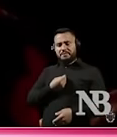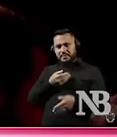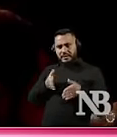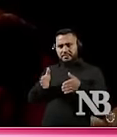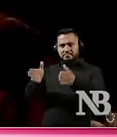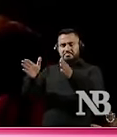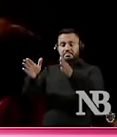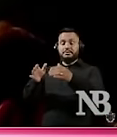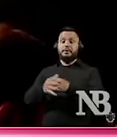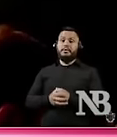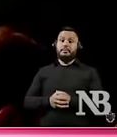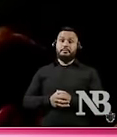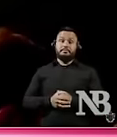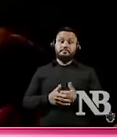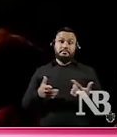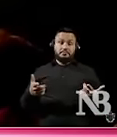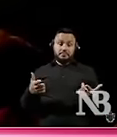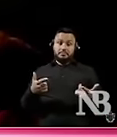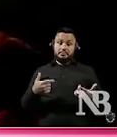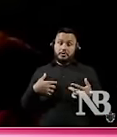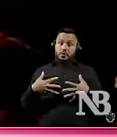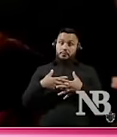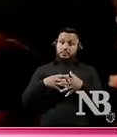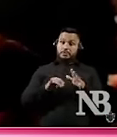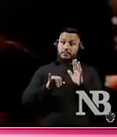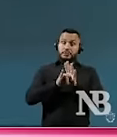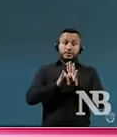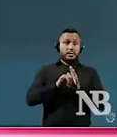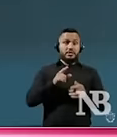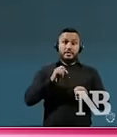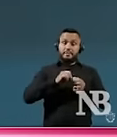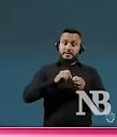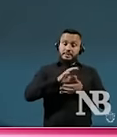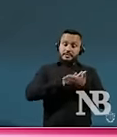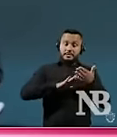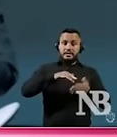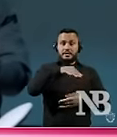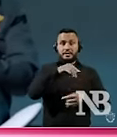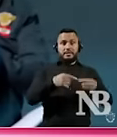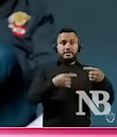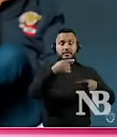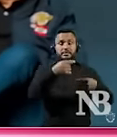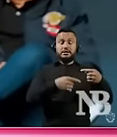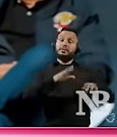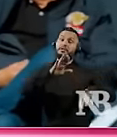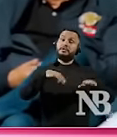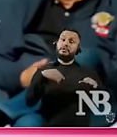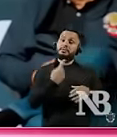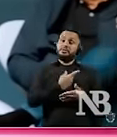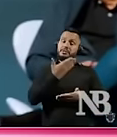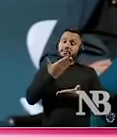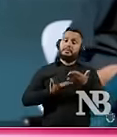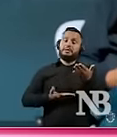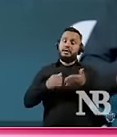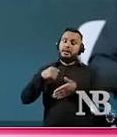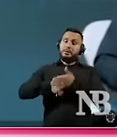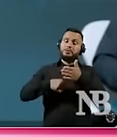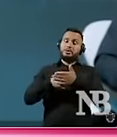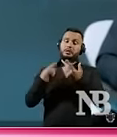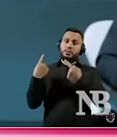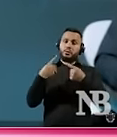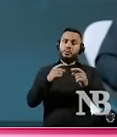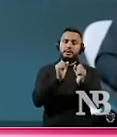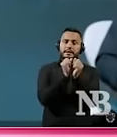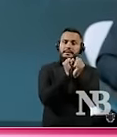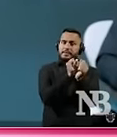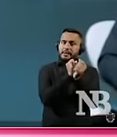crise de identidade, não faria o que fosse necessário dentro da política e nós perderíamos aí talvez uma luta contra a